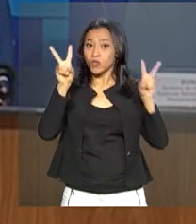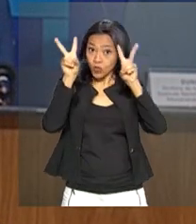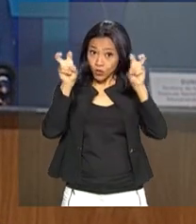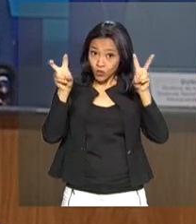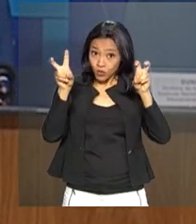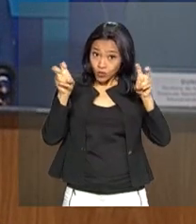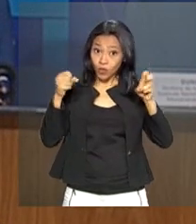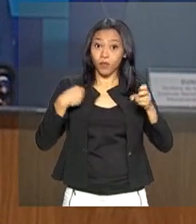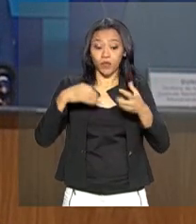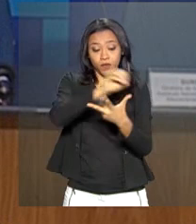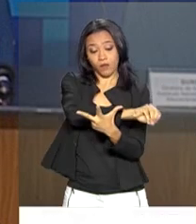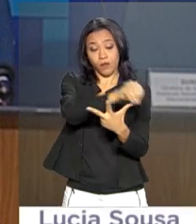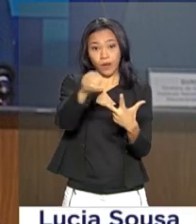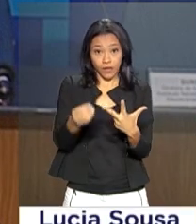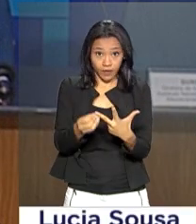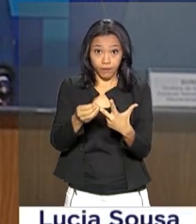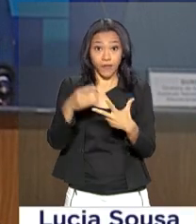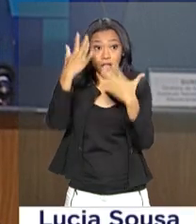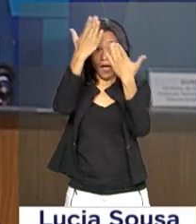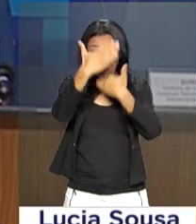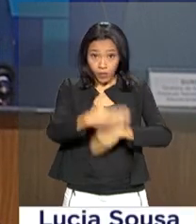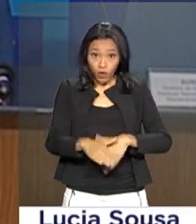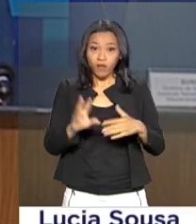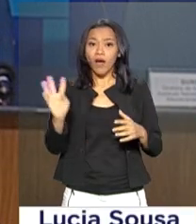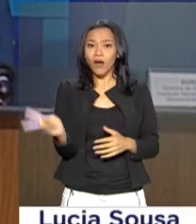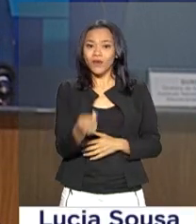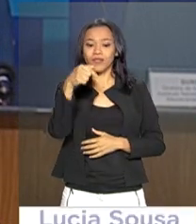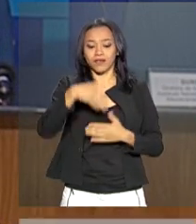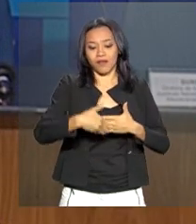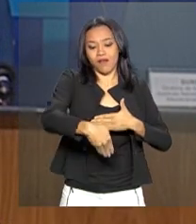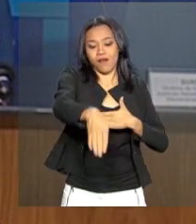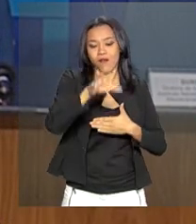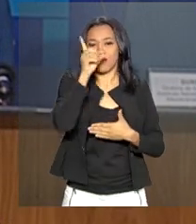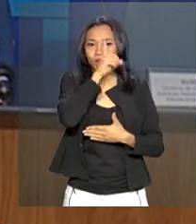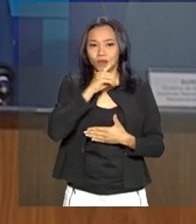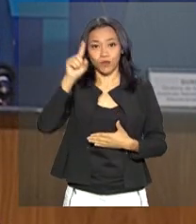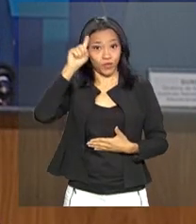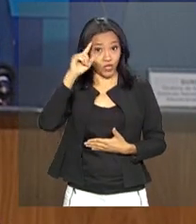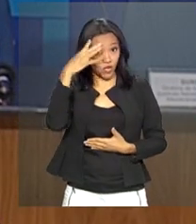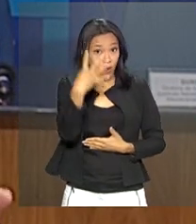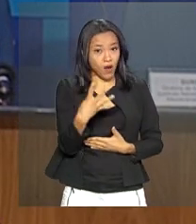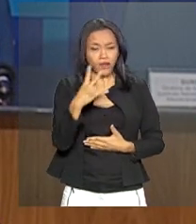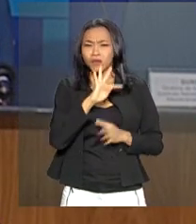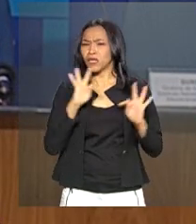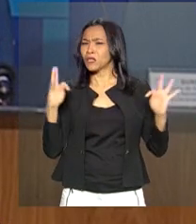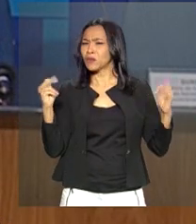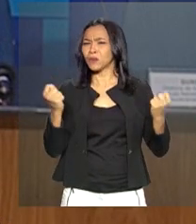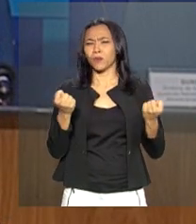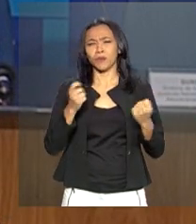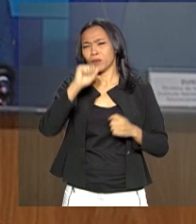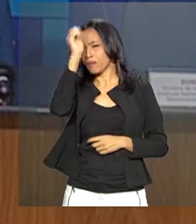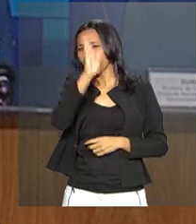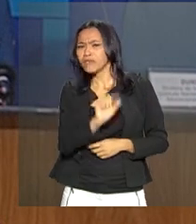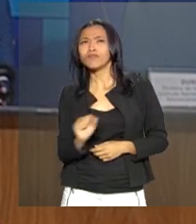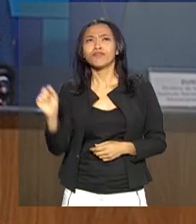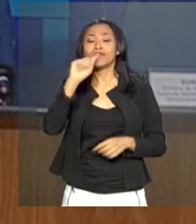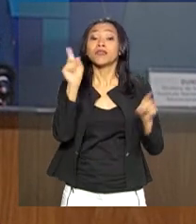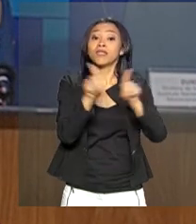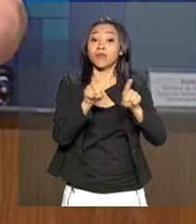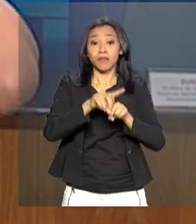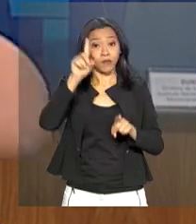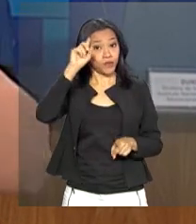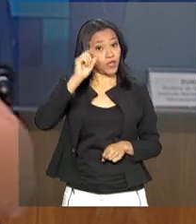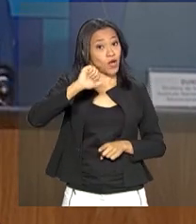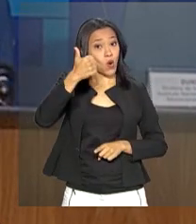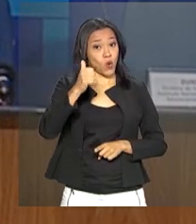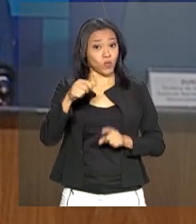Exame Nacional do Ensino Médio, o Enem. A prova do Enem acontece neste domingo, dia 4 de novembro, em todo o Brasil e também no dia 11 de novembro. E é bom